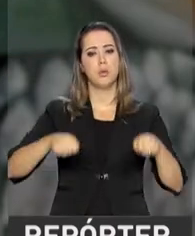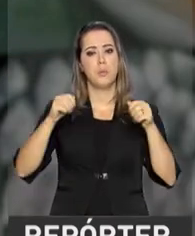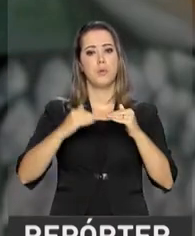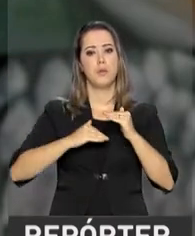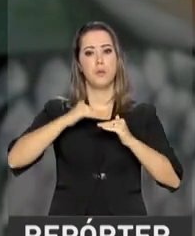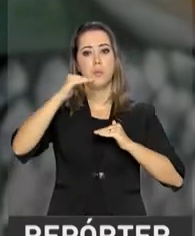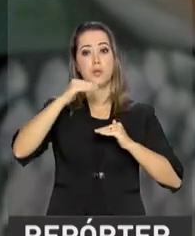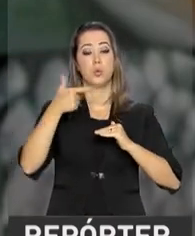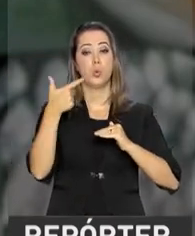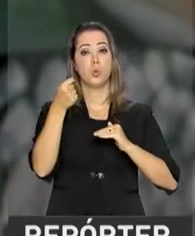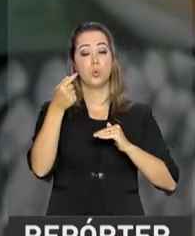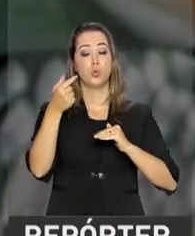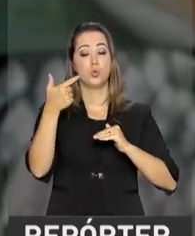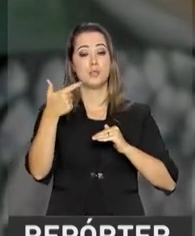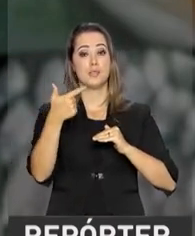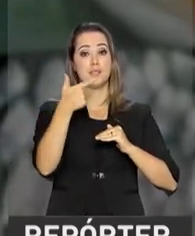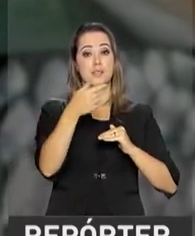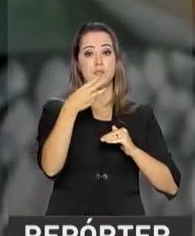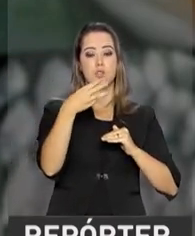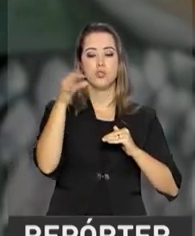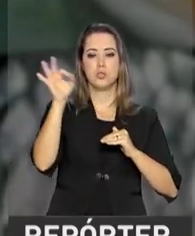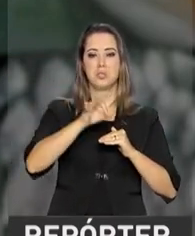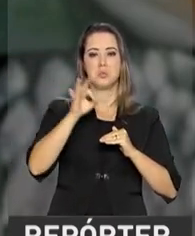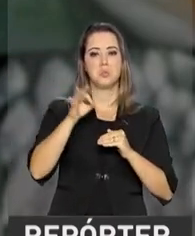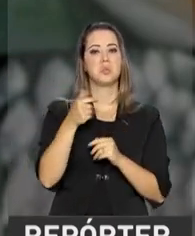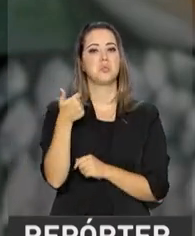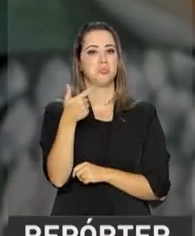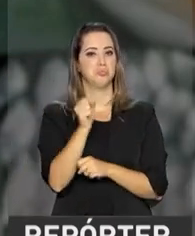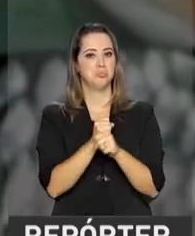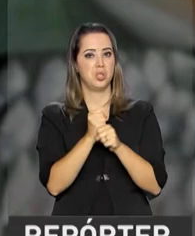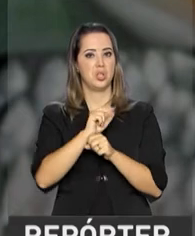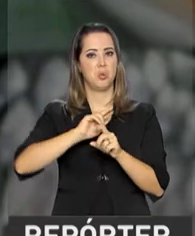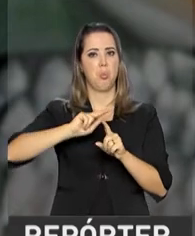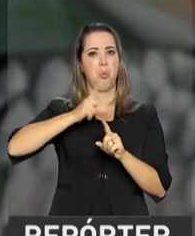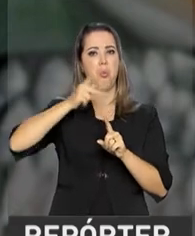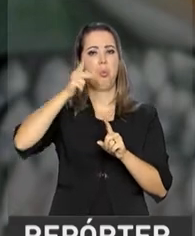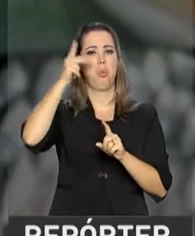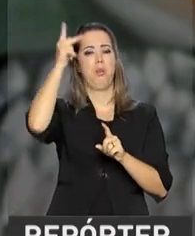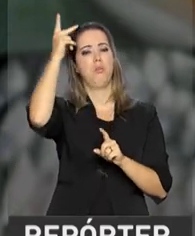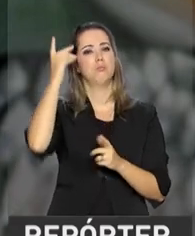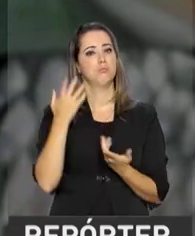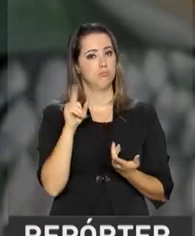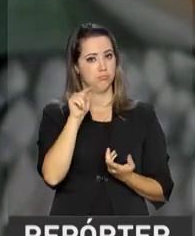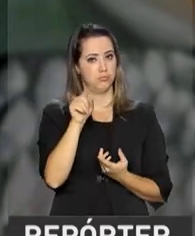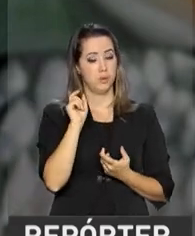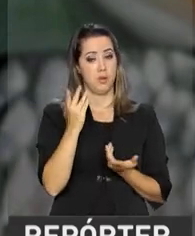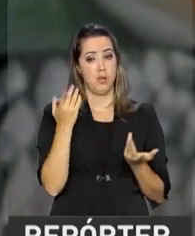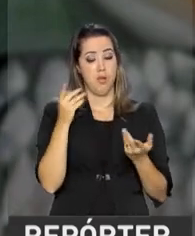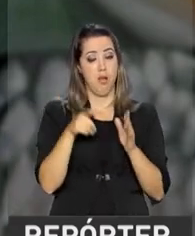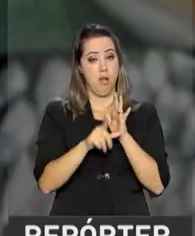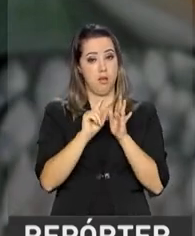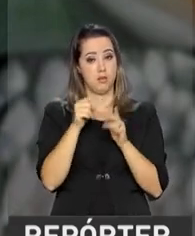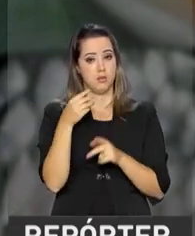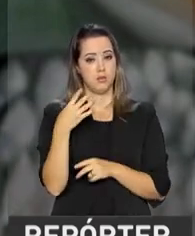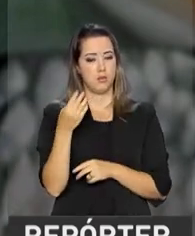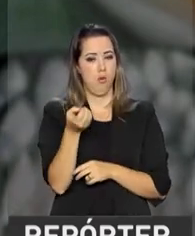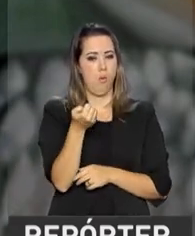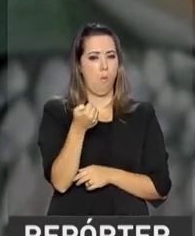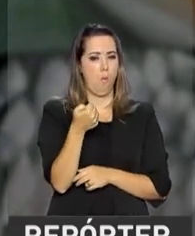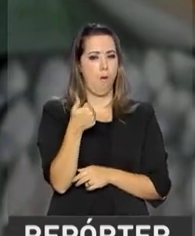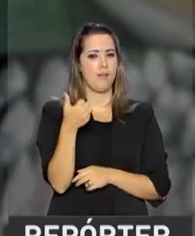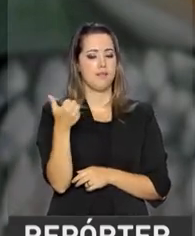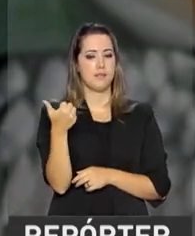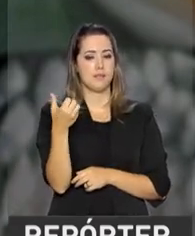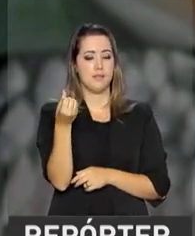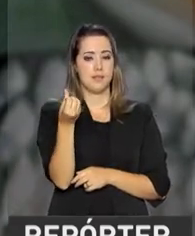aumentou 223% em dez anos em 2005 a produção de tilápia no país foi de quase 68